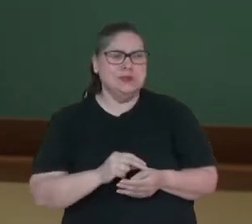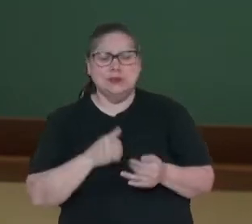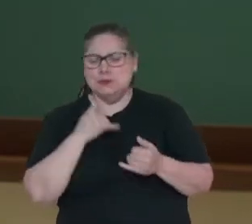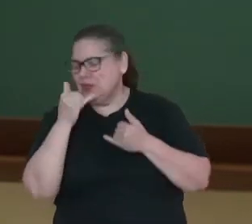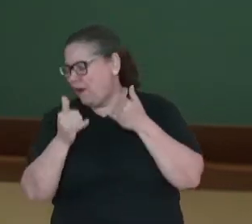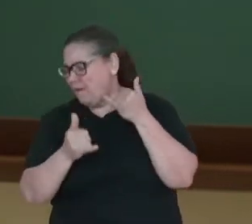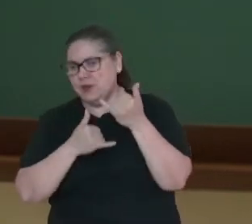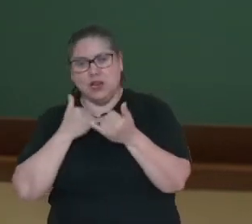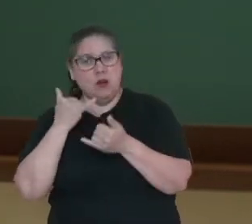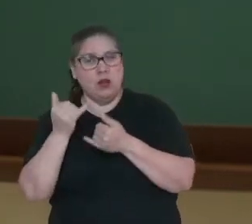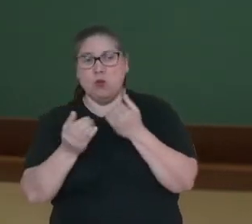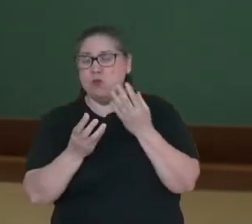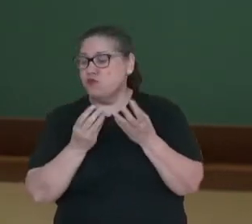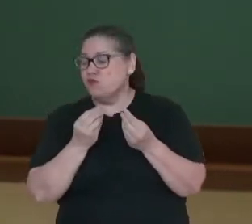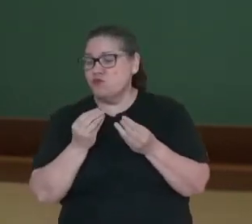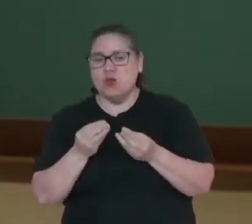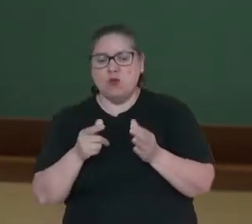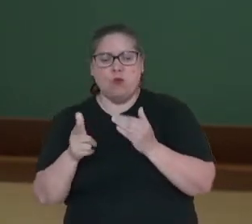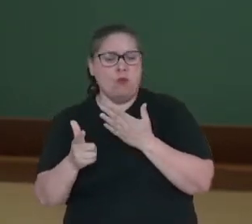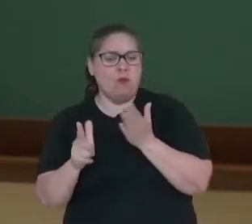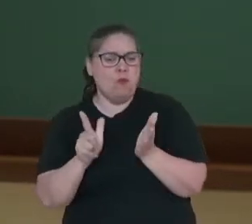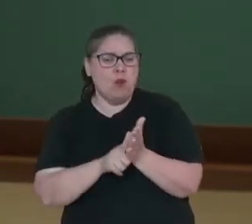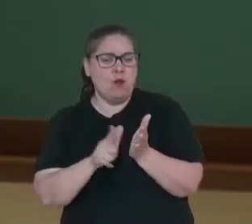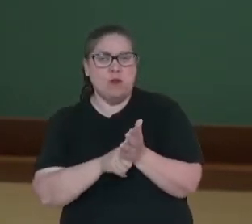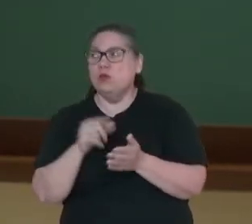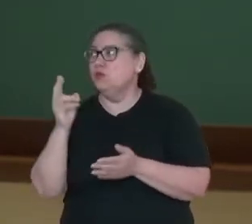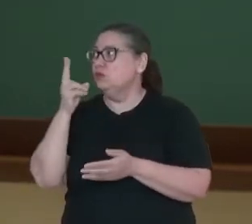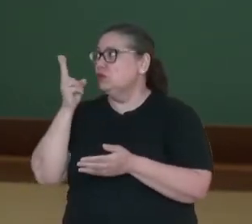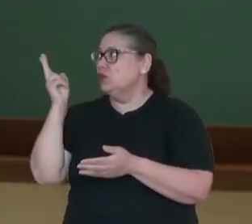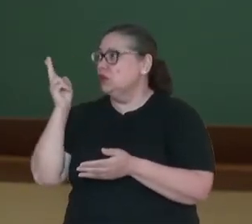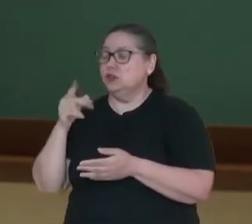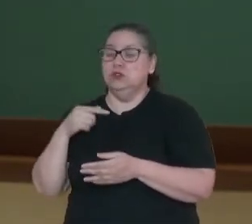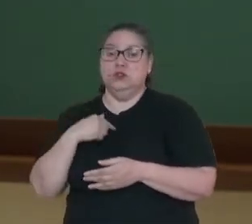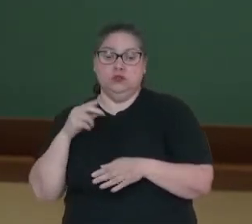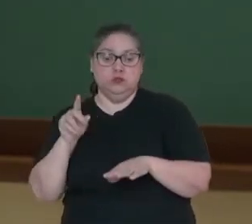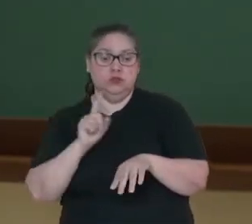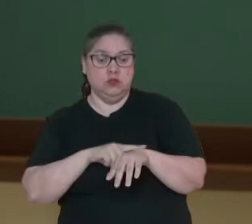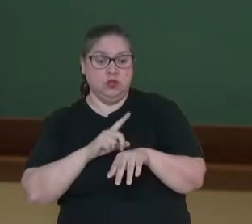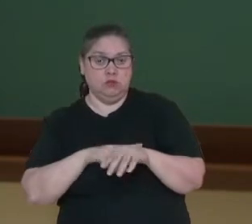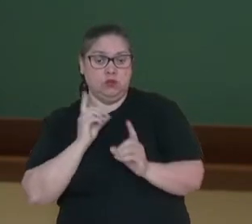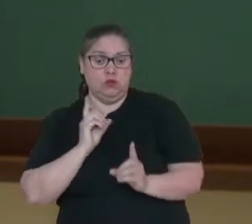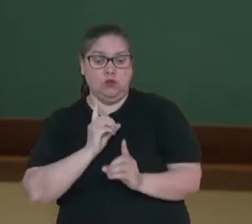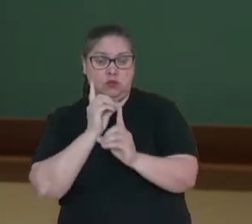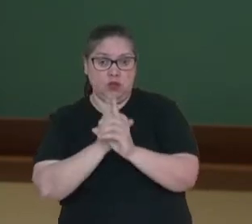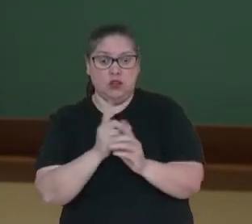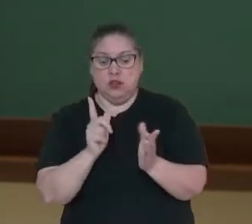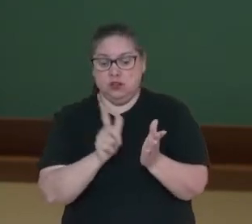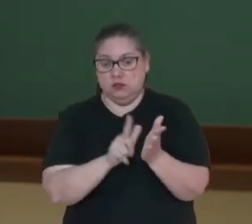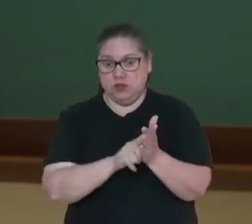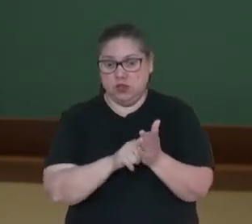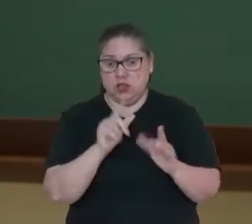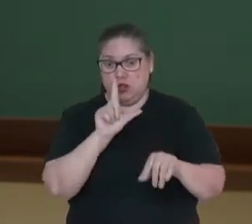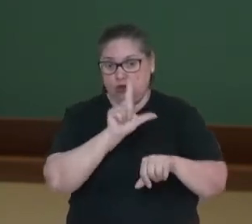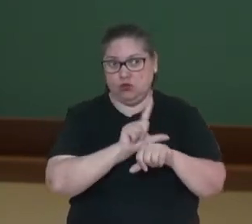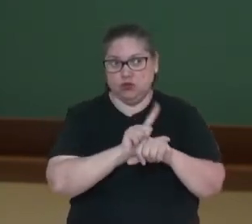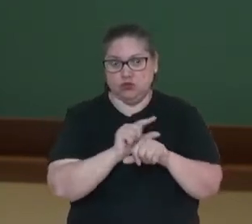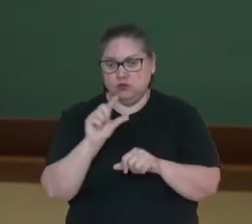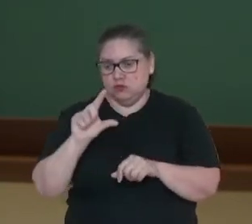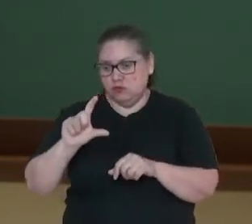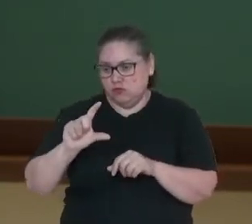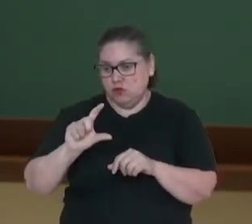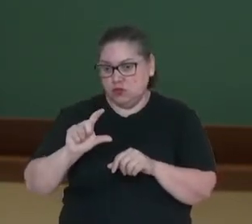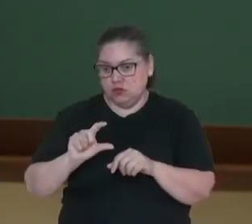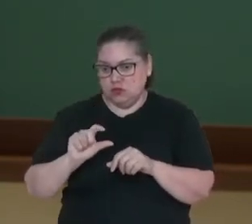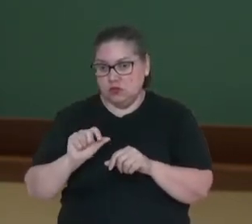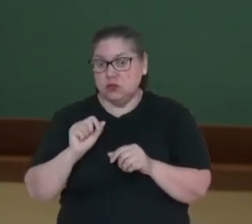brincava muito com um papel como esse daqui. Na nossa época a gente encontrava nas papelarias uns